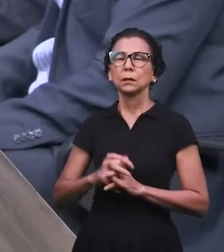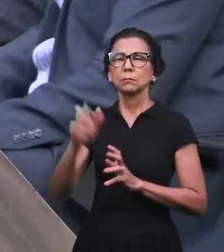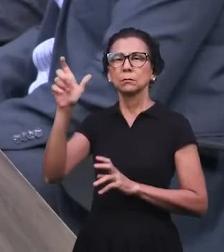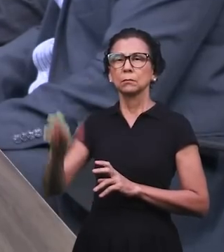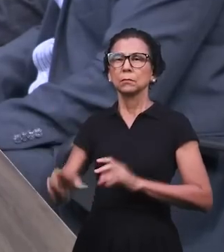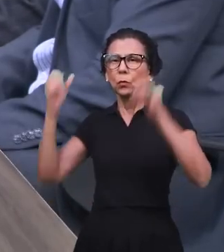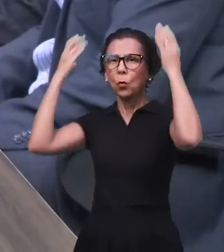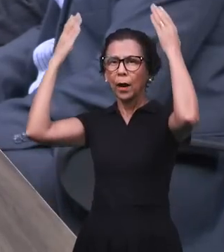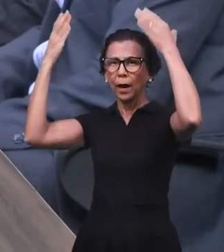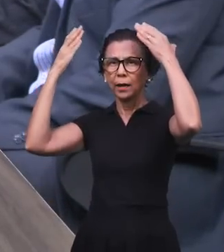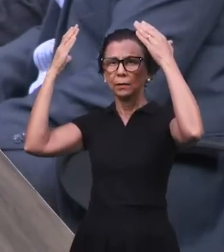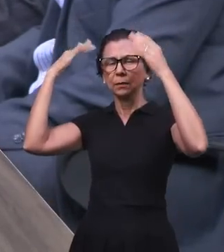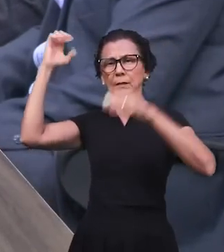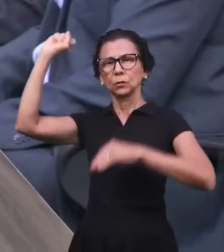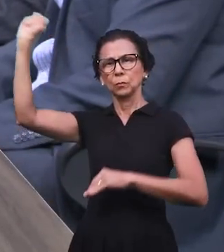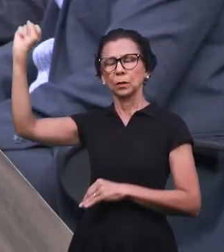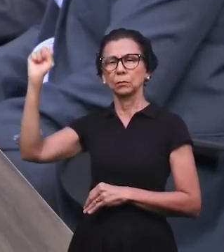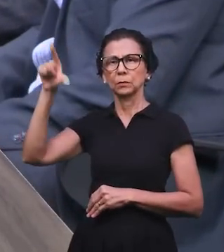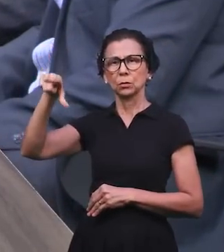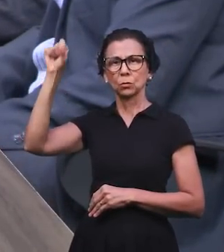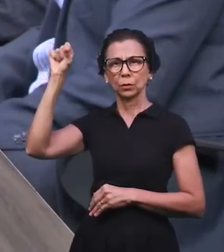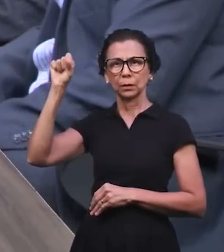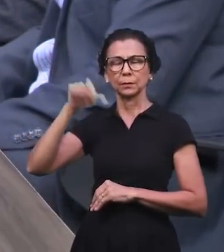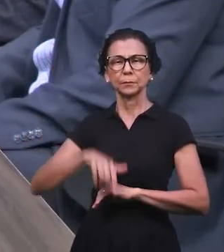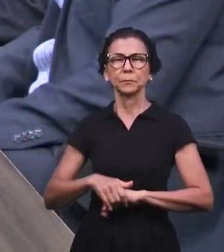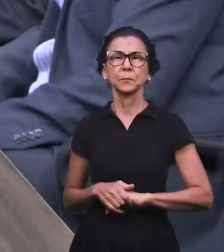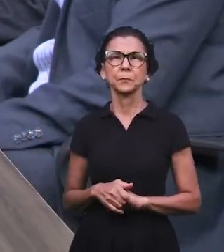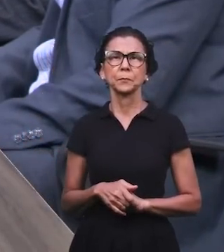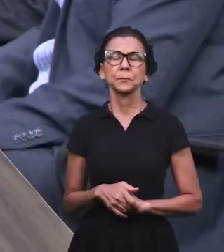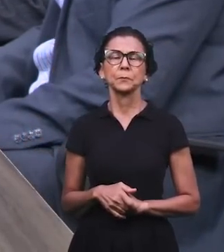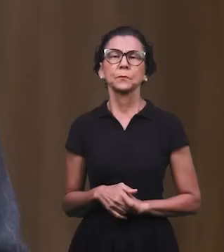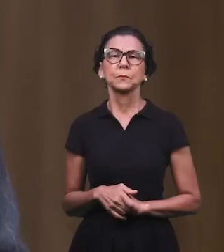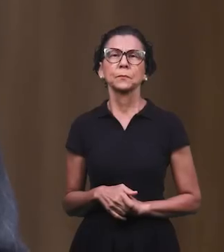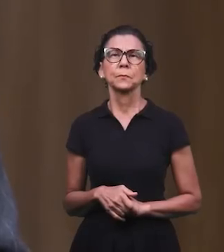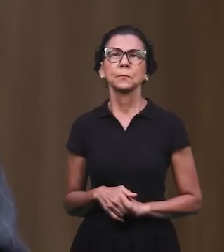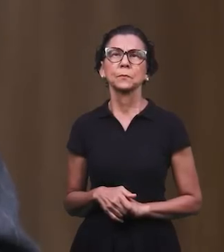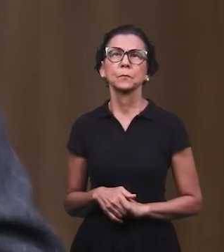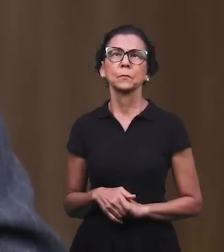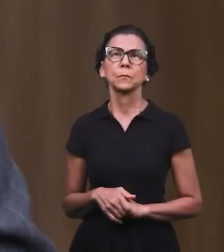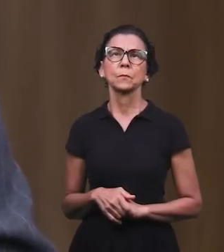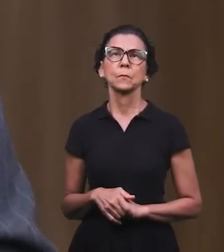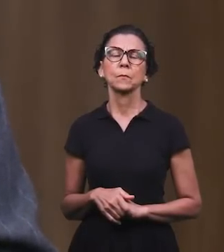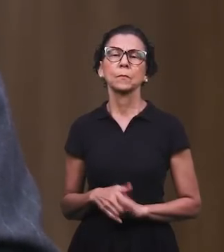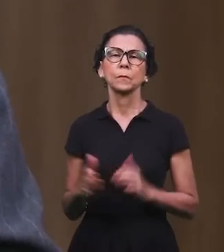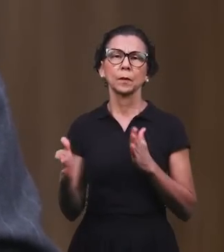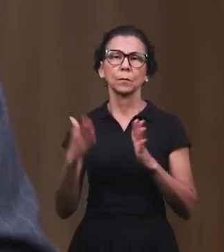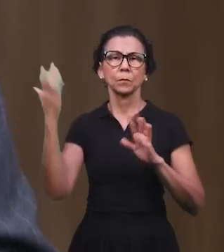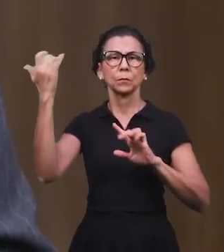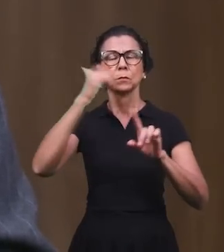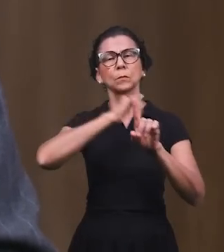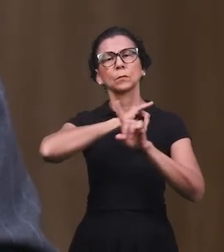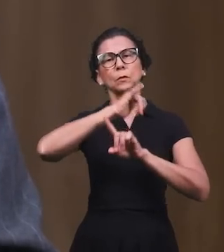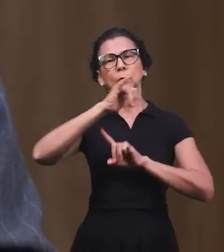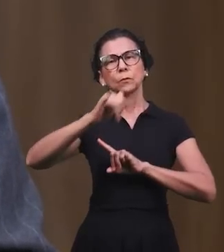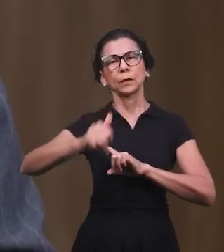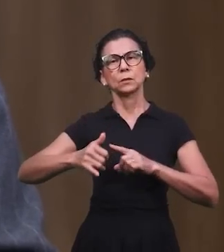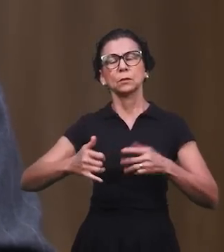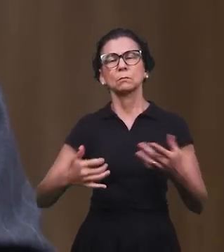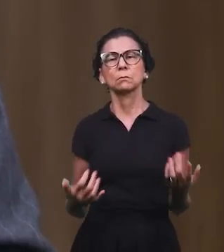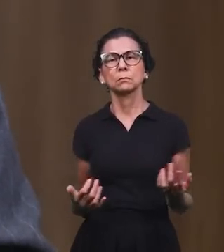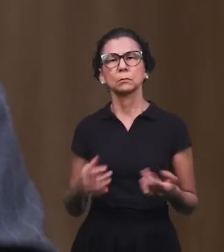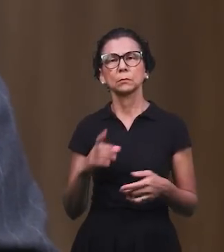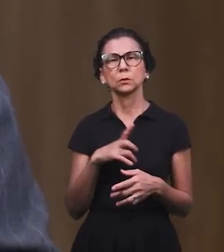Nesse momento profético, havia uma oposição que surgia contra Davi.